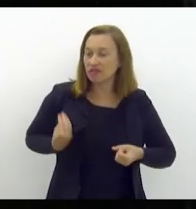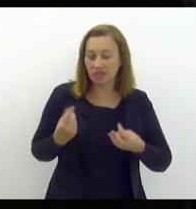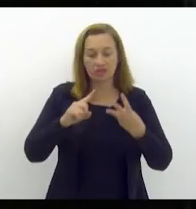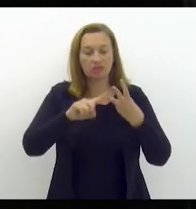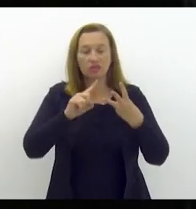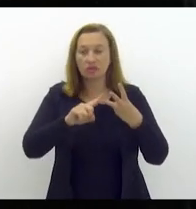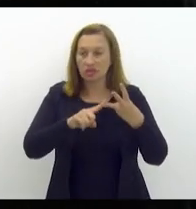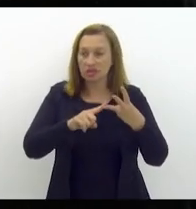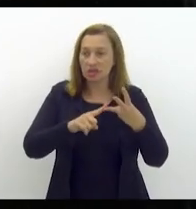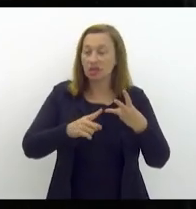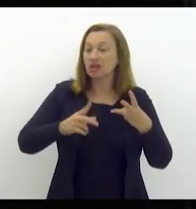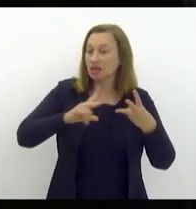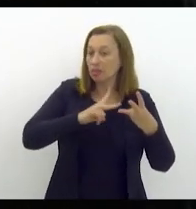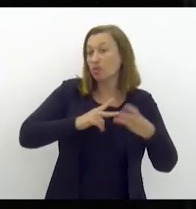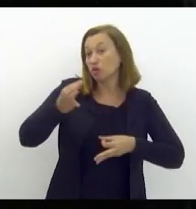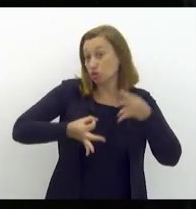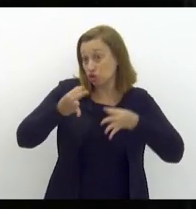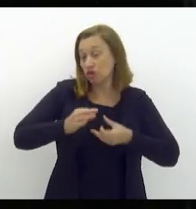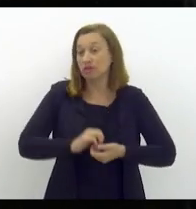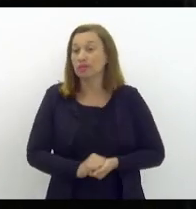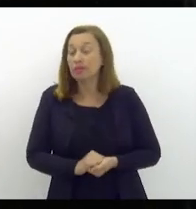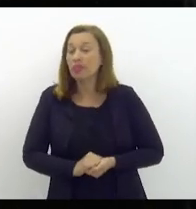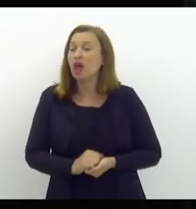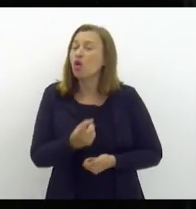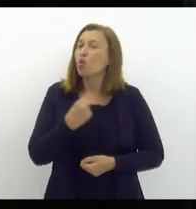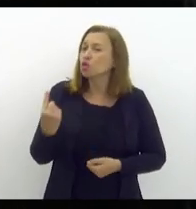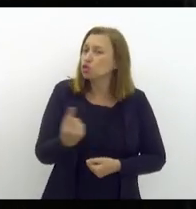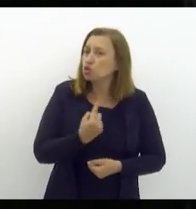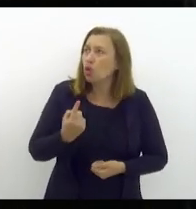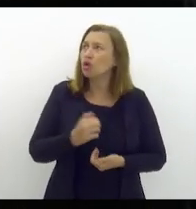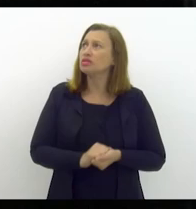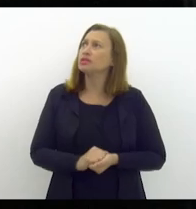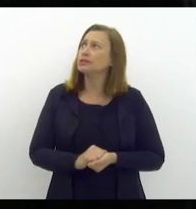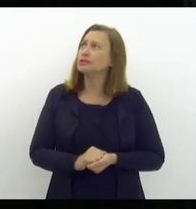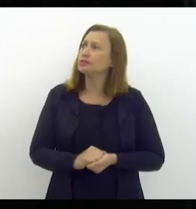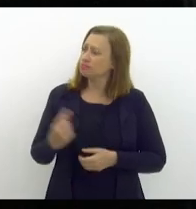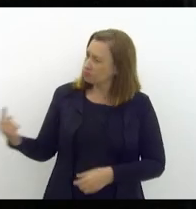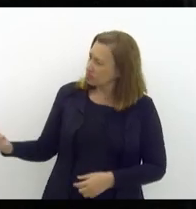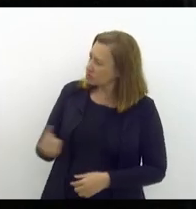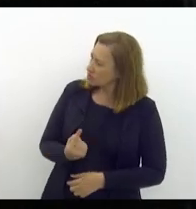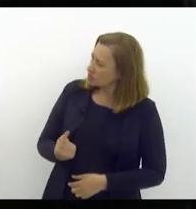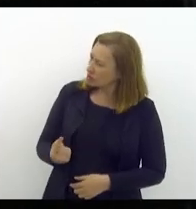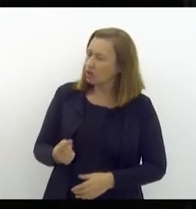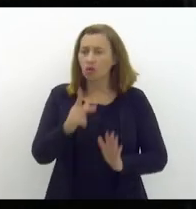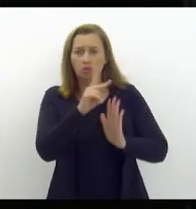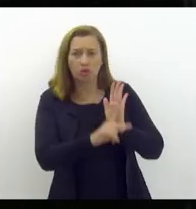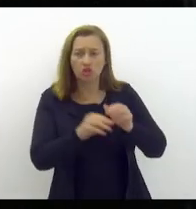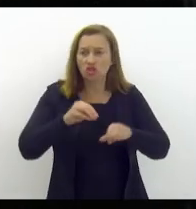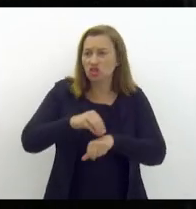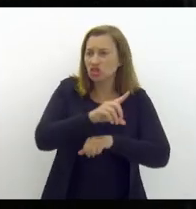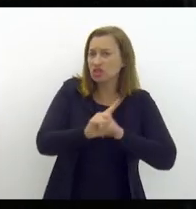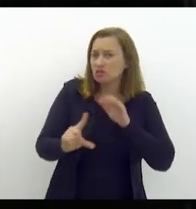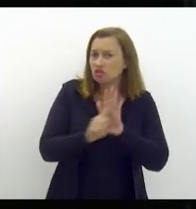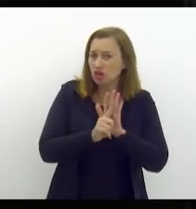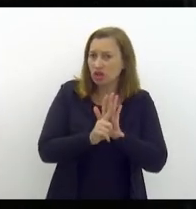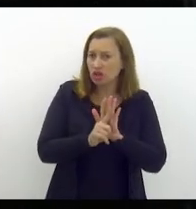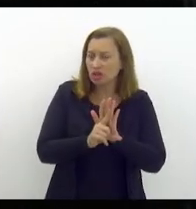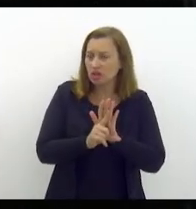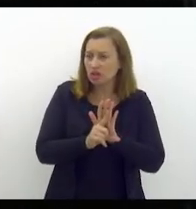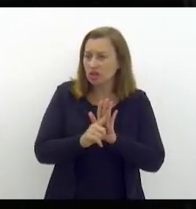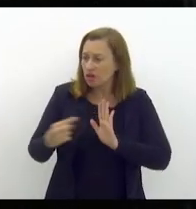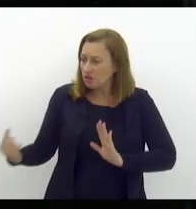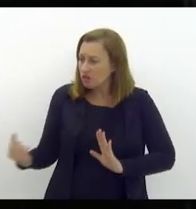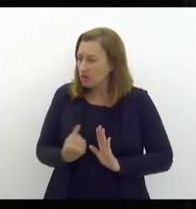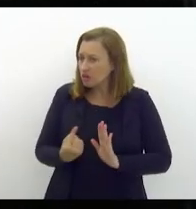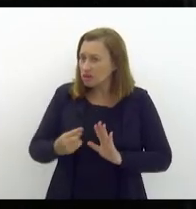própria justiça em si. Quando nós, se nós viermos aqui, se esse projeto que é uma indicação legislativa, viesse